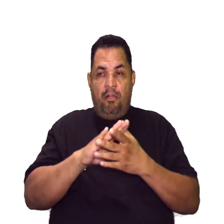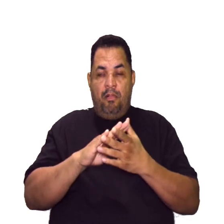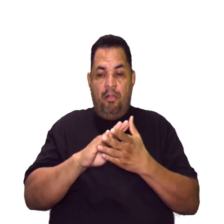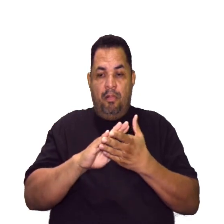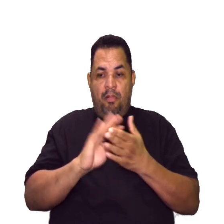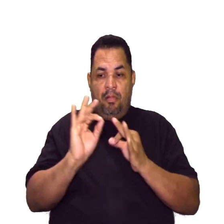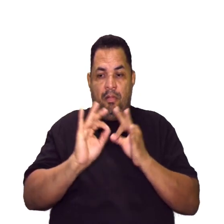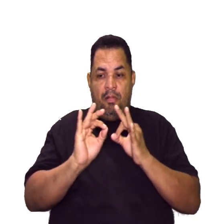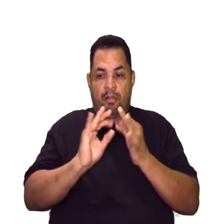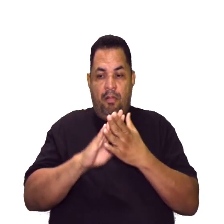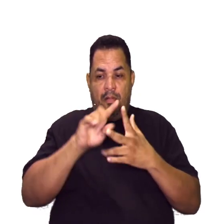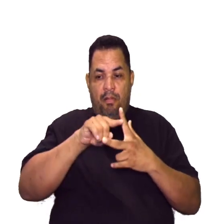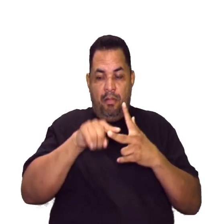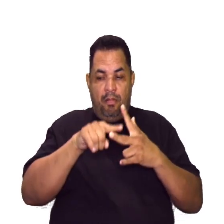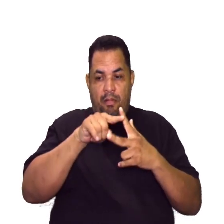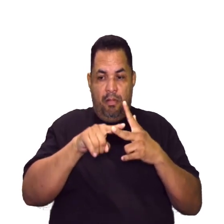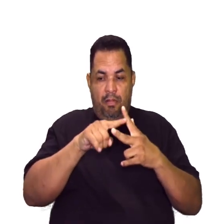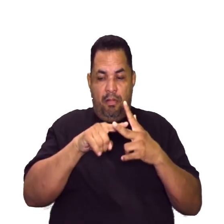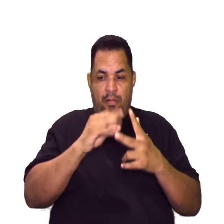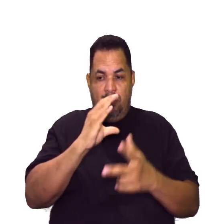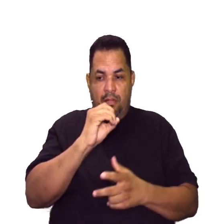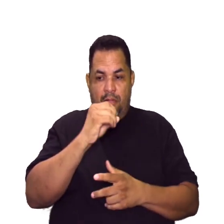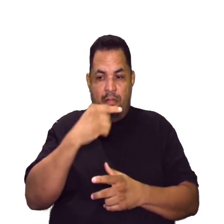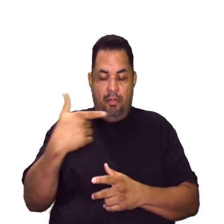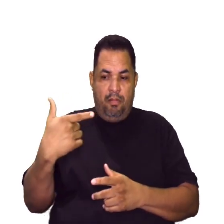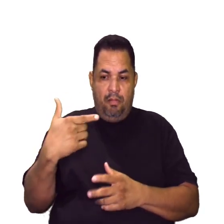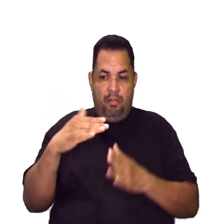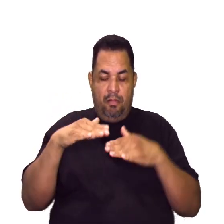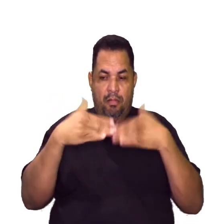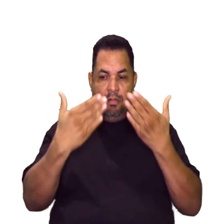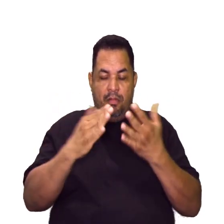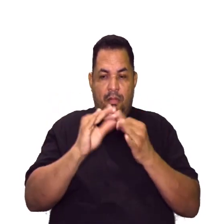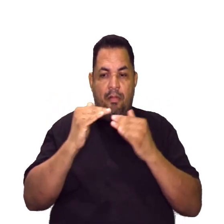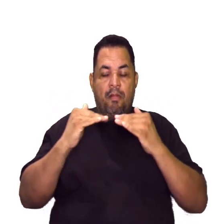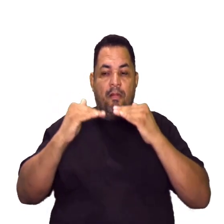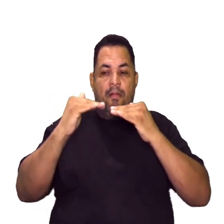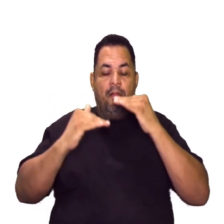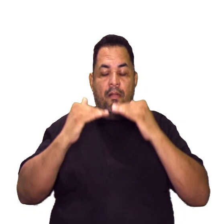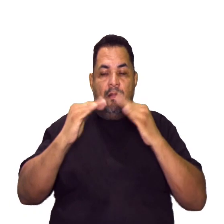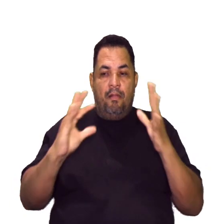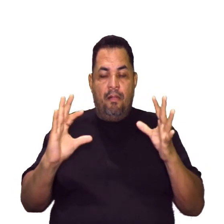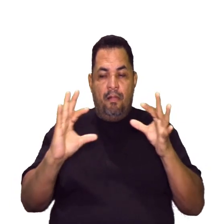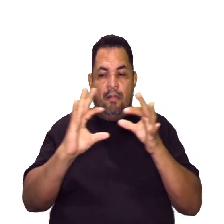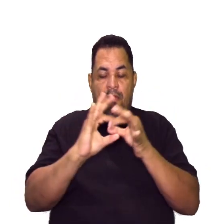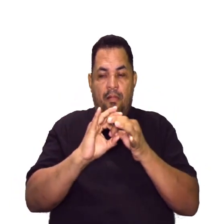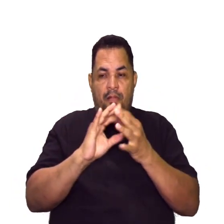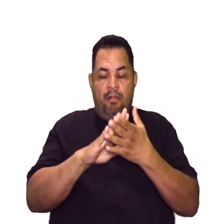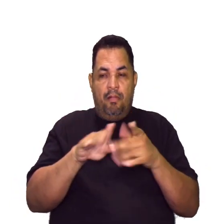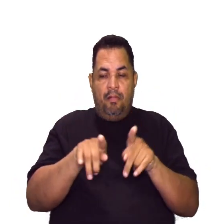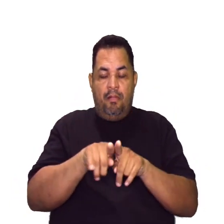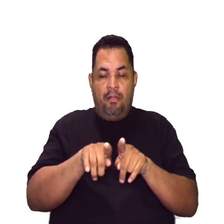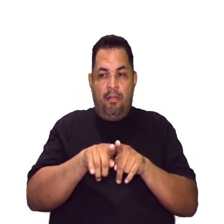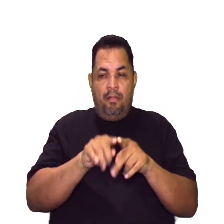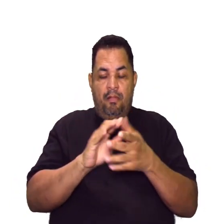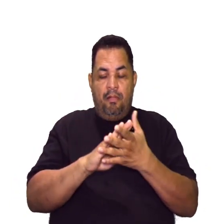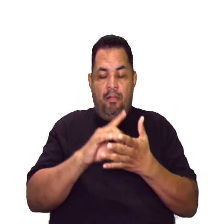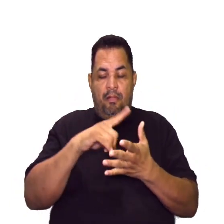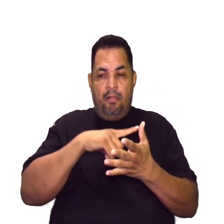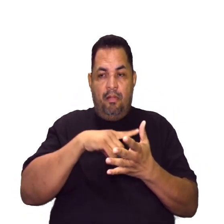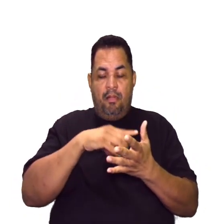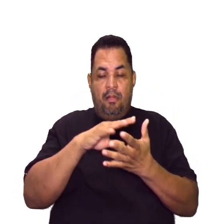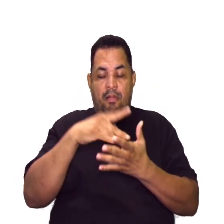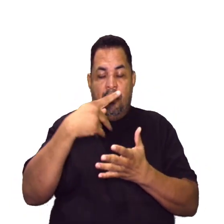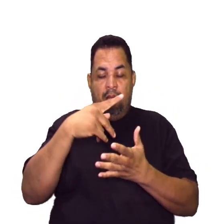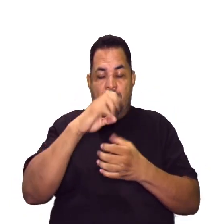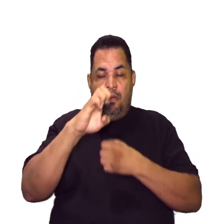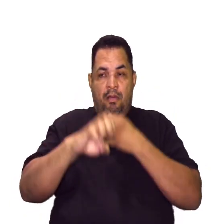é angular. Porque o oxigênio, quando se estabiliza com as ligações e o hidrogênio, sobra par de